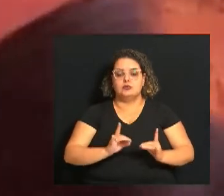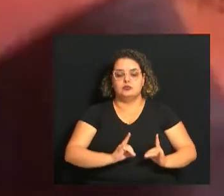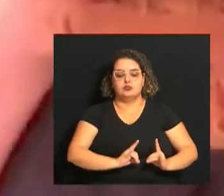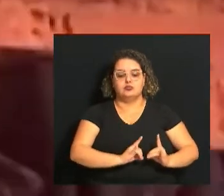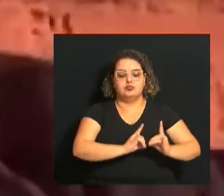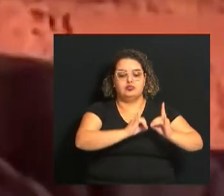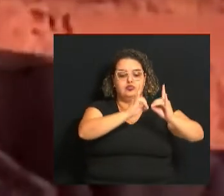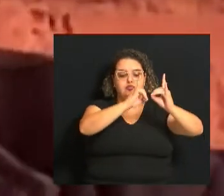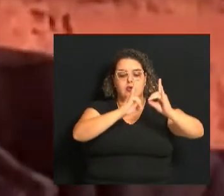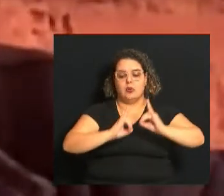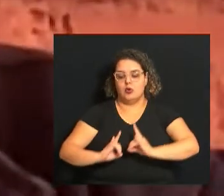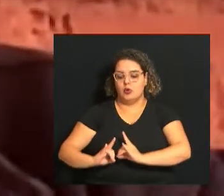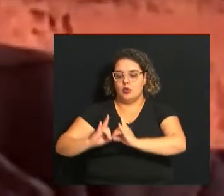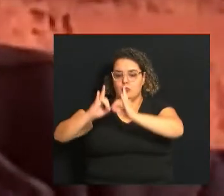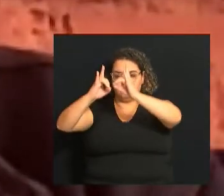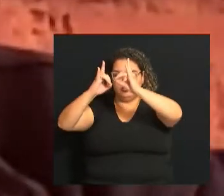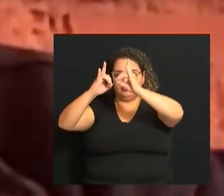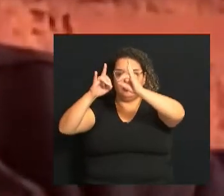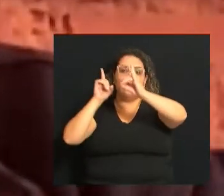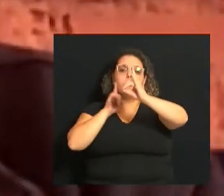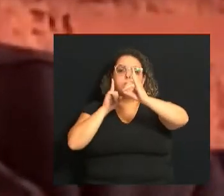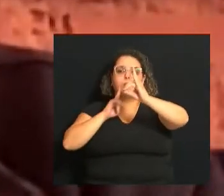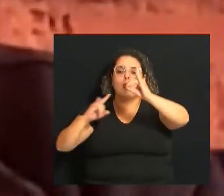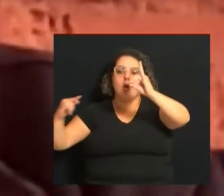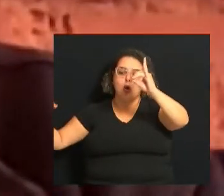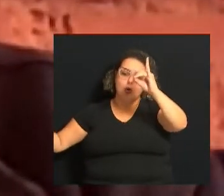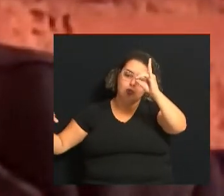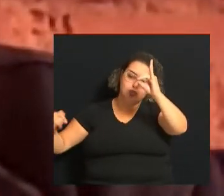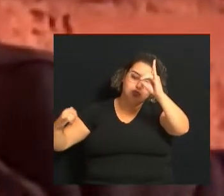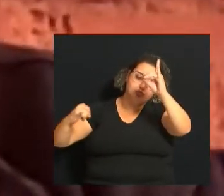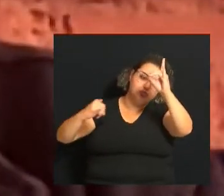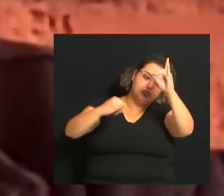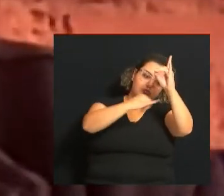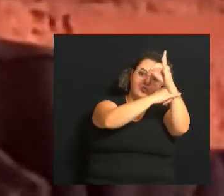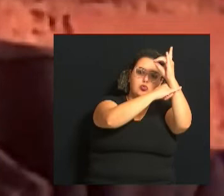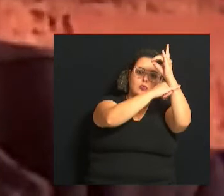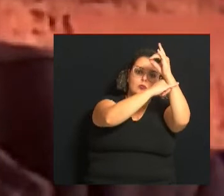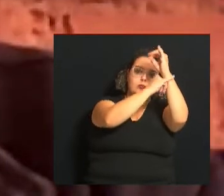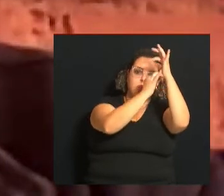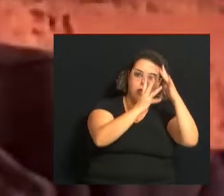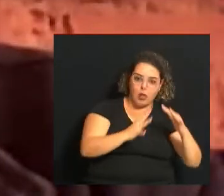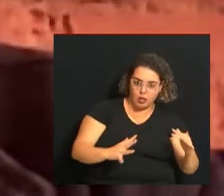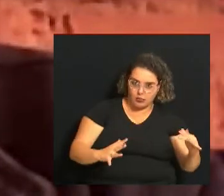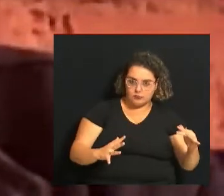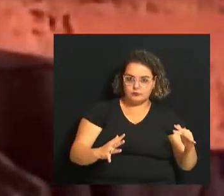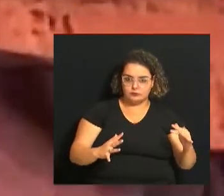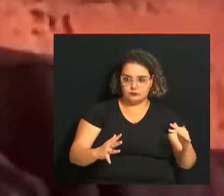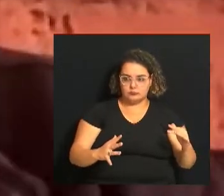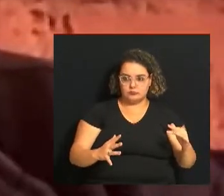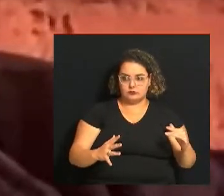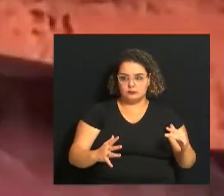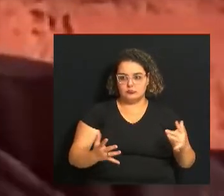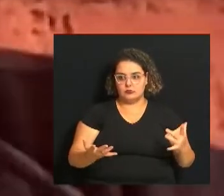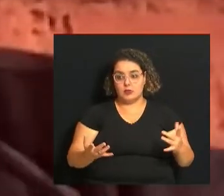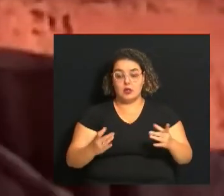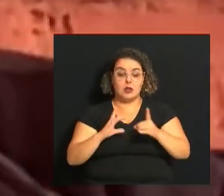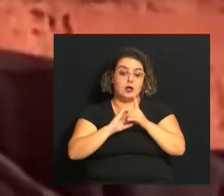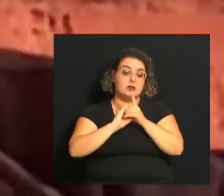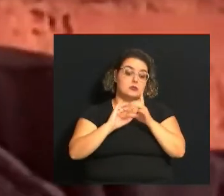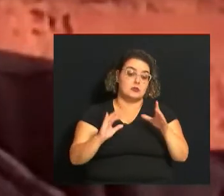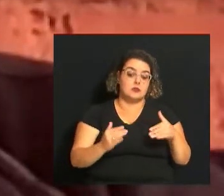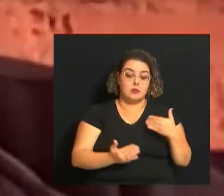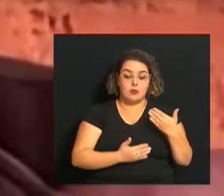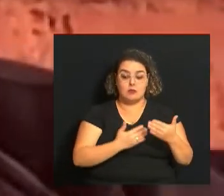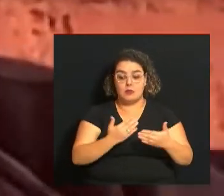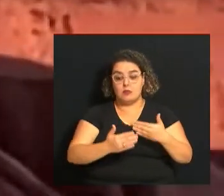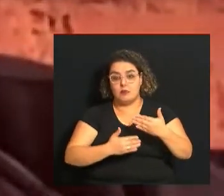acaso, é porque assim, a gente vivia desde o final do século passado num clima de a democracia está avançando,